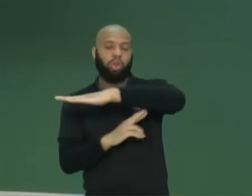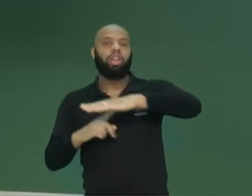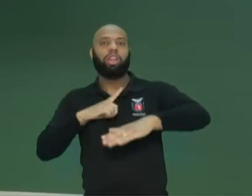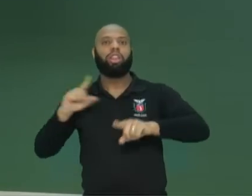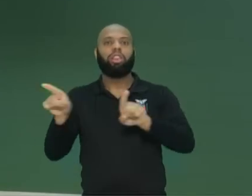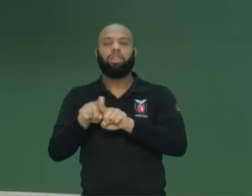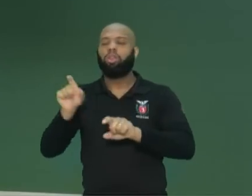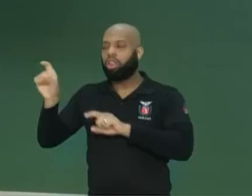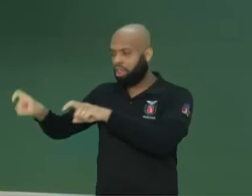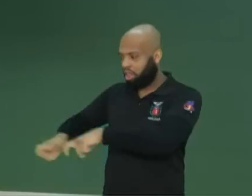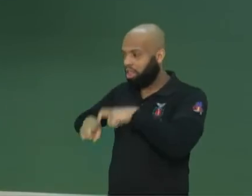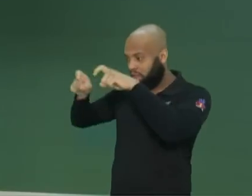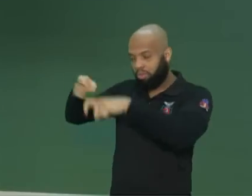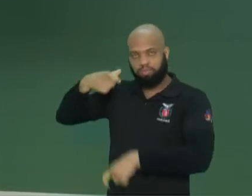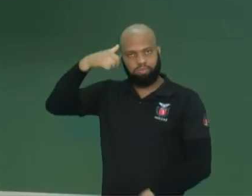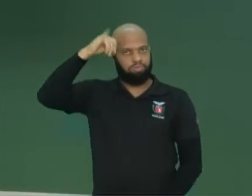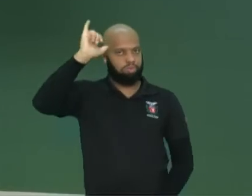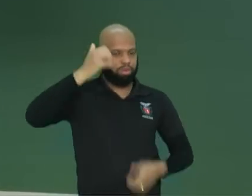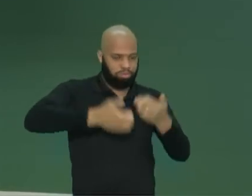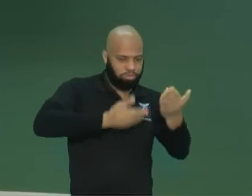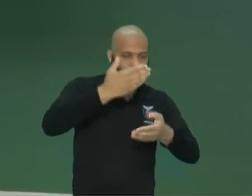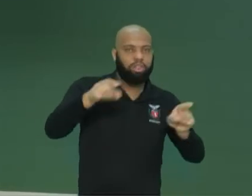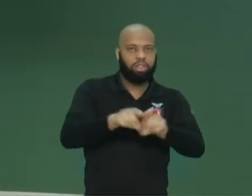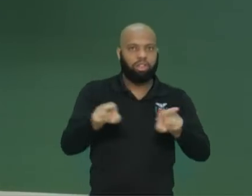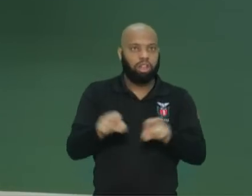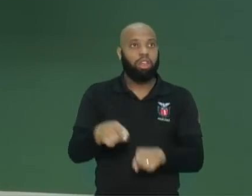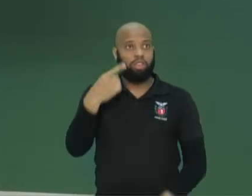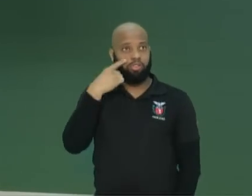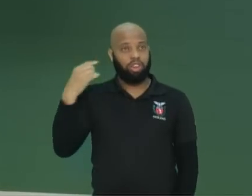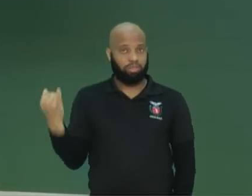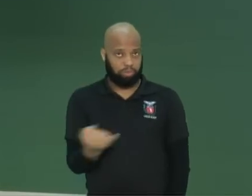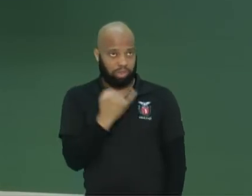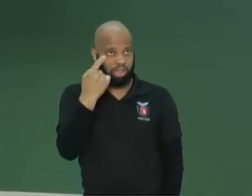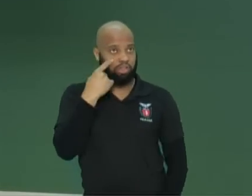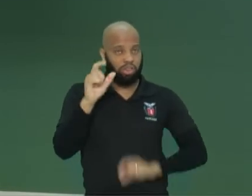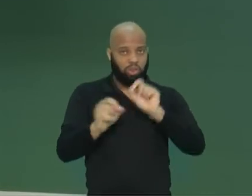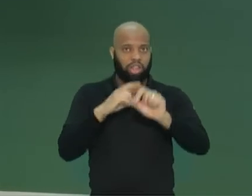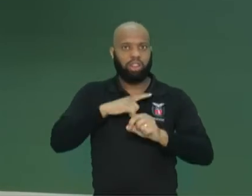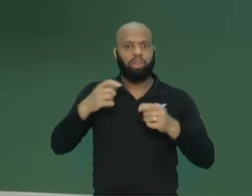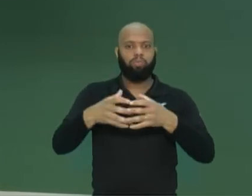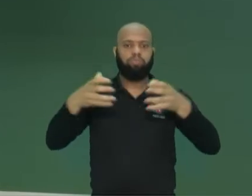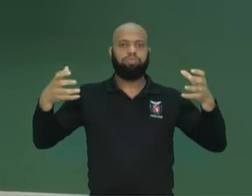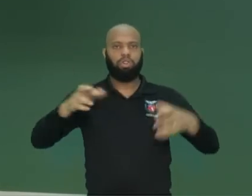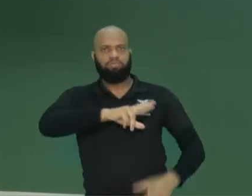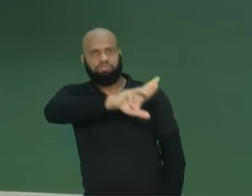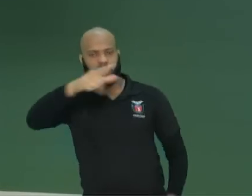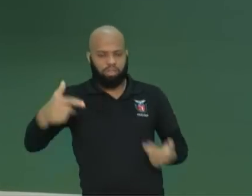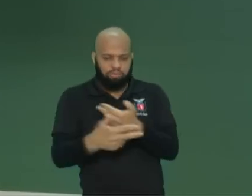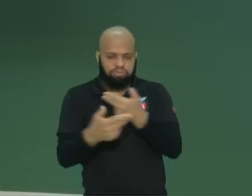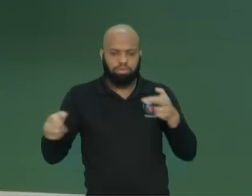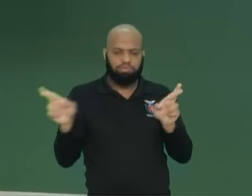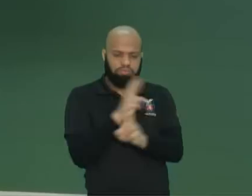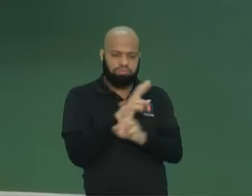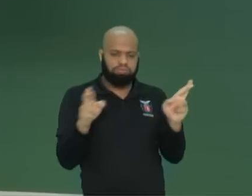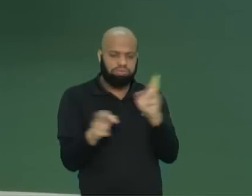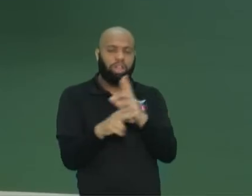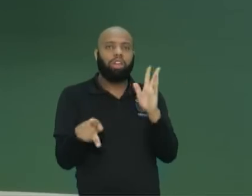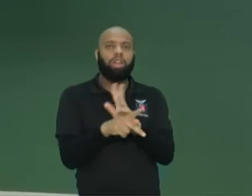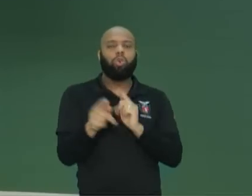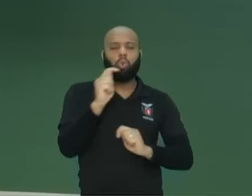agropecuária. Vejam que é interessante a gente verificar o tamanho, né, a quantidade de atividades econômicas ali que